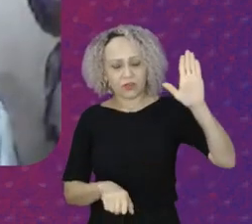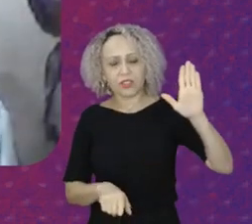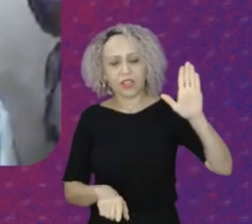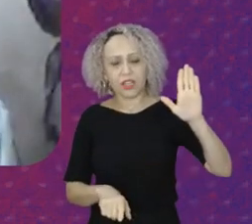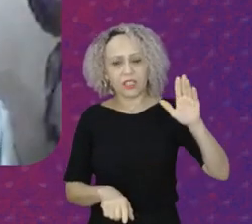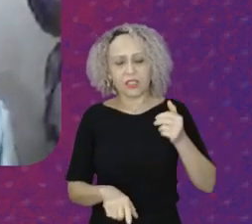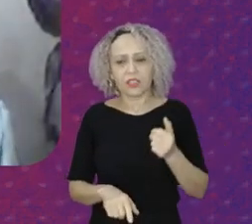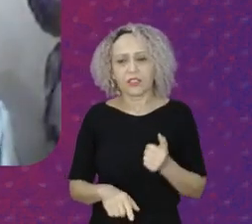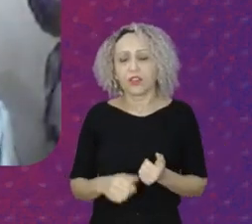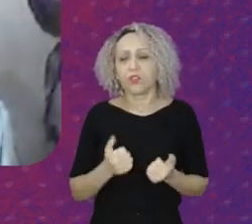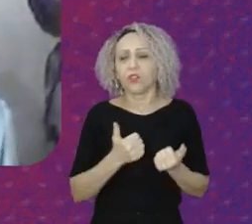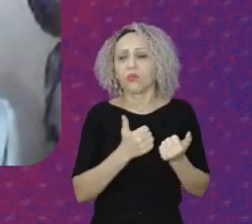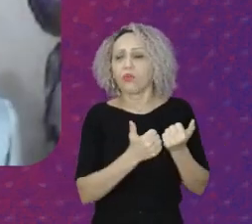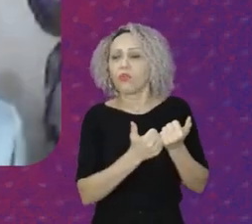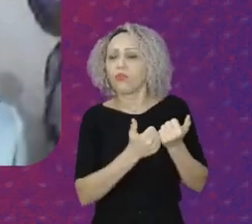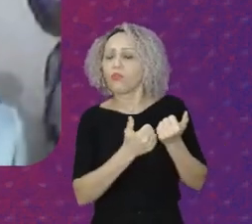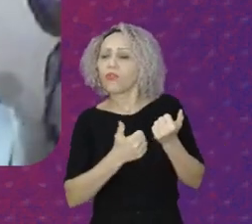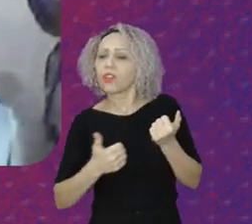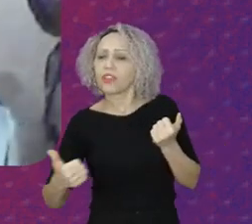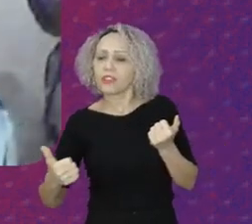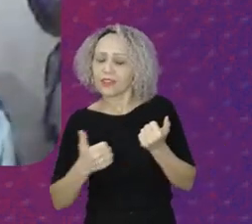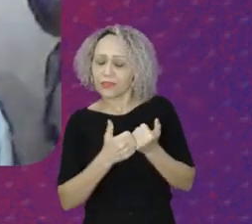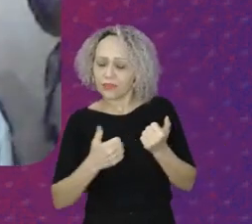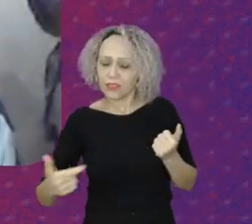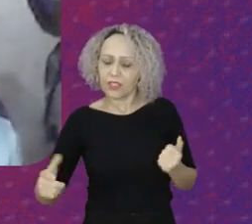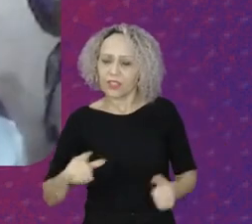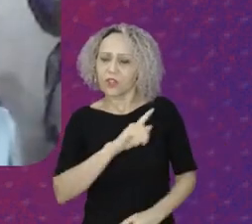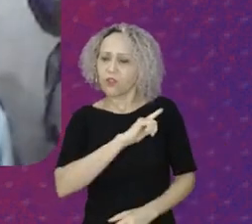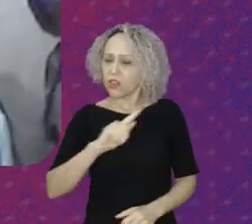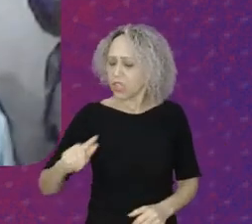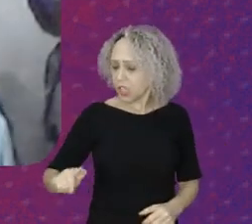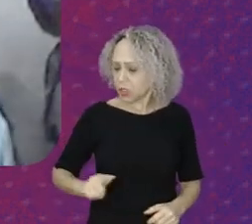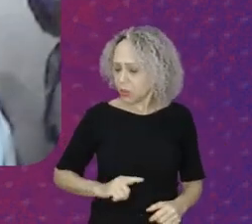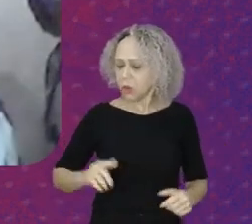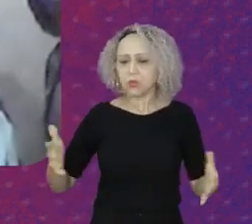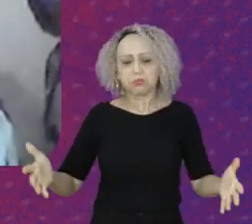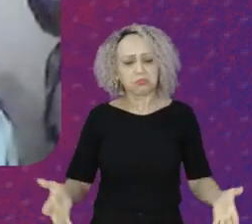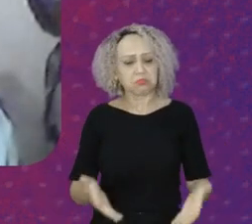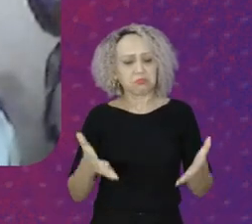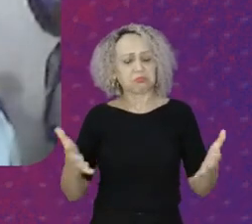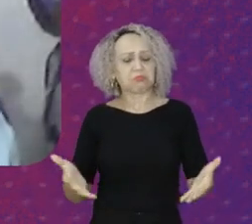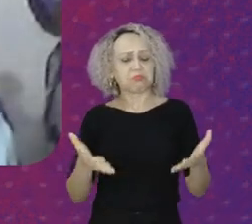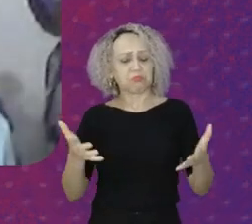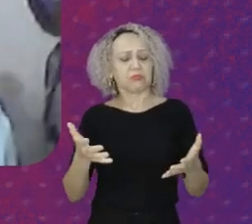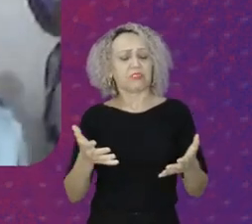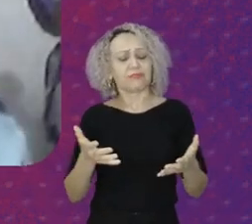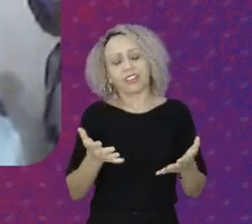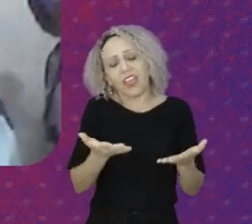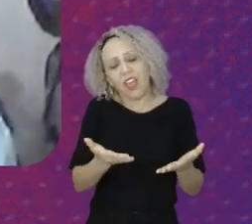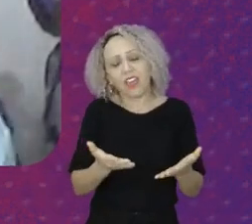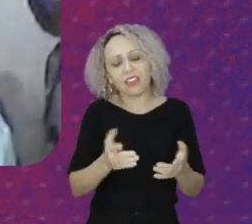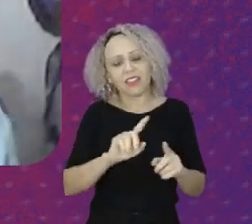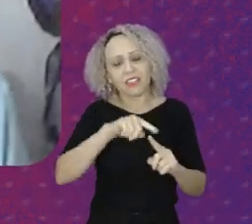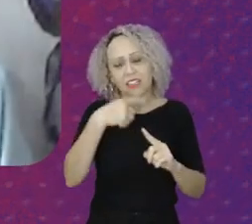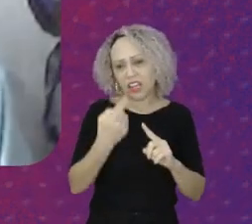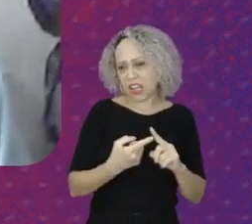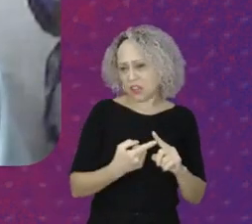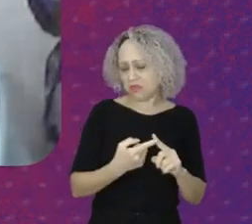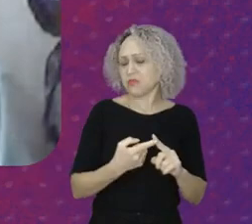vice-governadora, deu uma força enorme, mesmo estando grávida, para a gente, foi muito